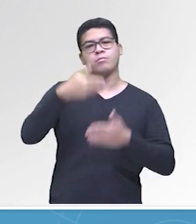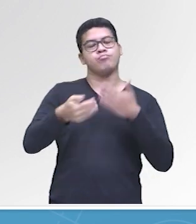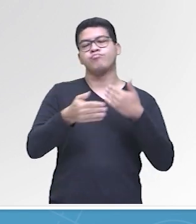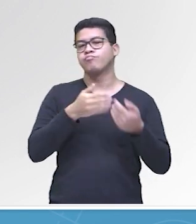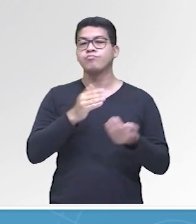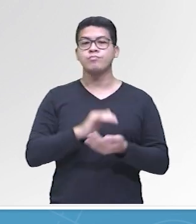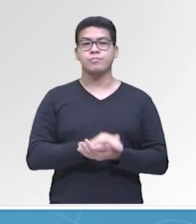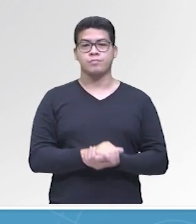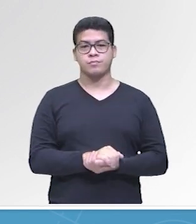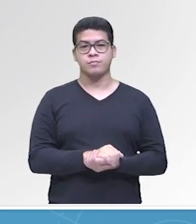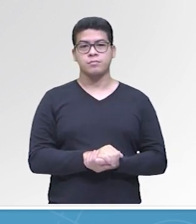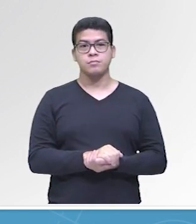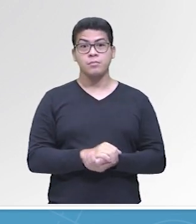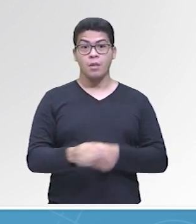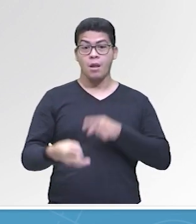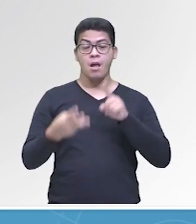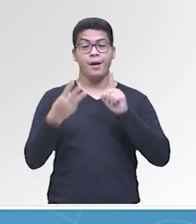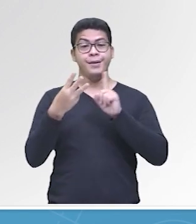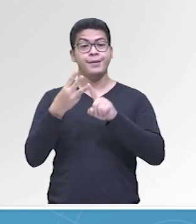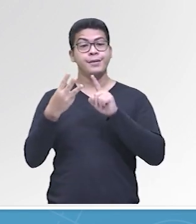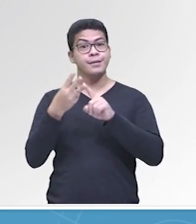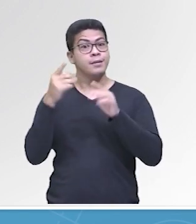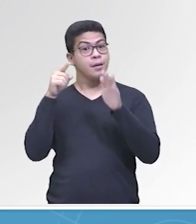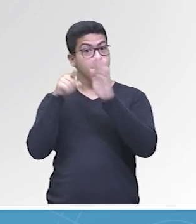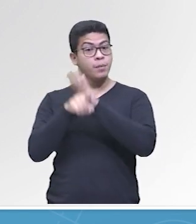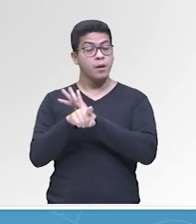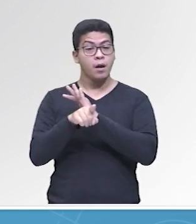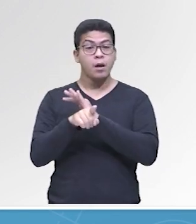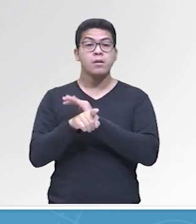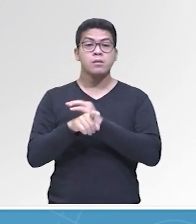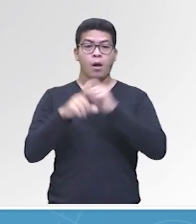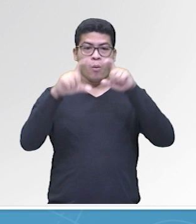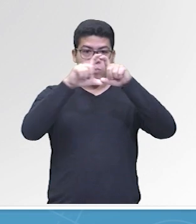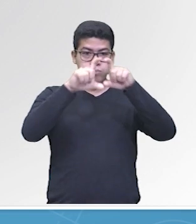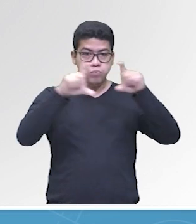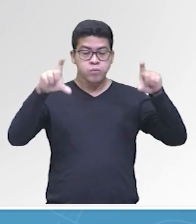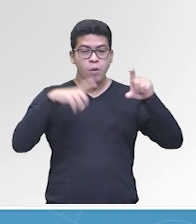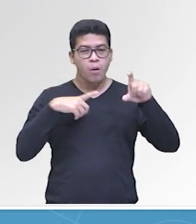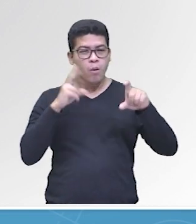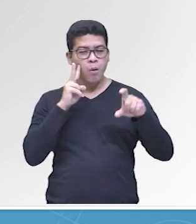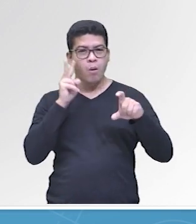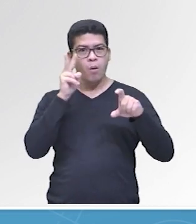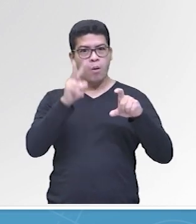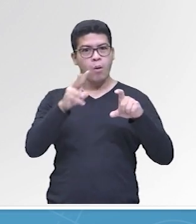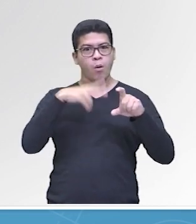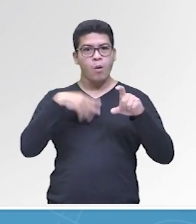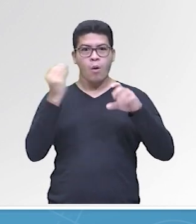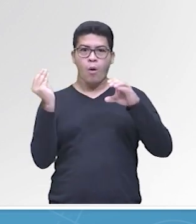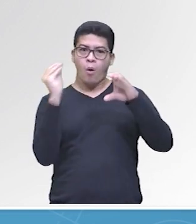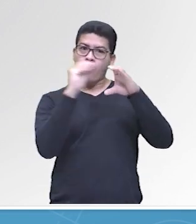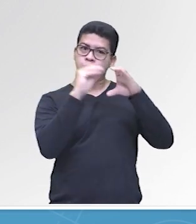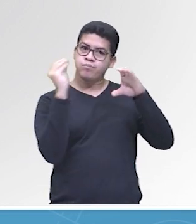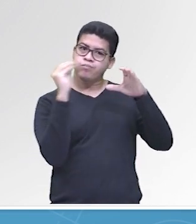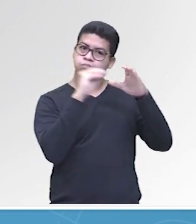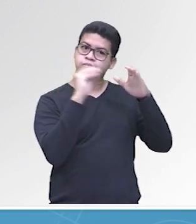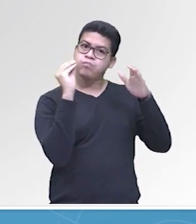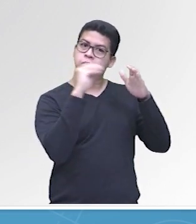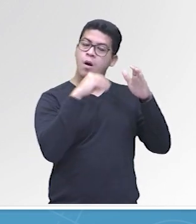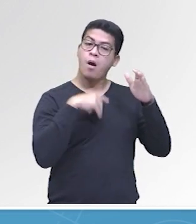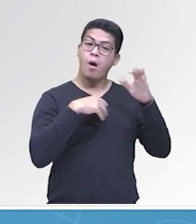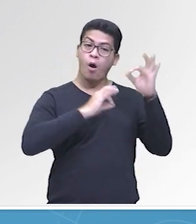terceira questão. A terceira questão é um quadro. Complete o quadro abaixo, colocando o nível de